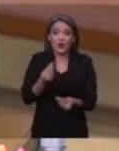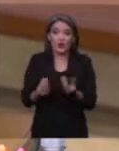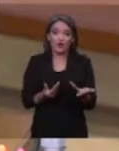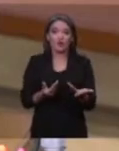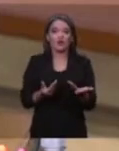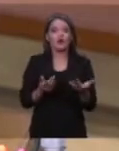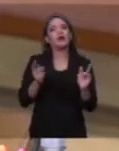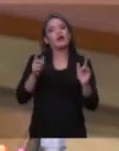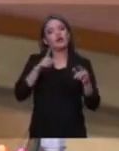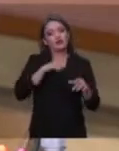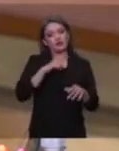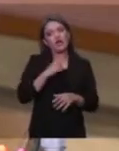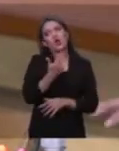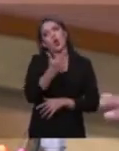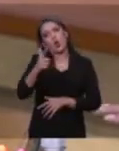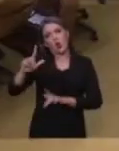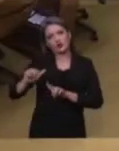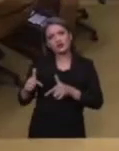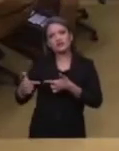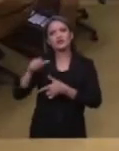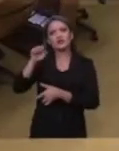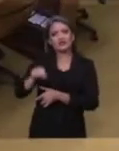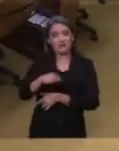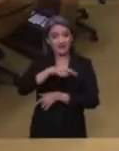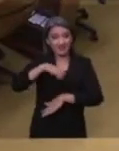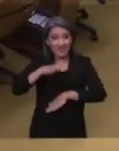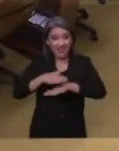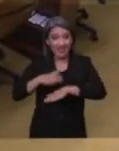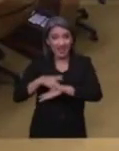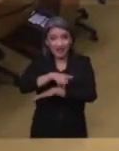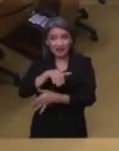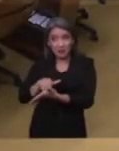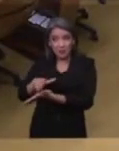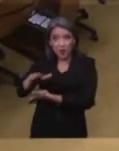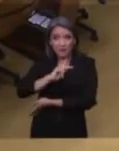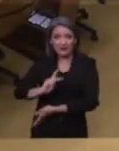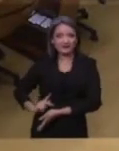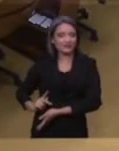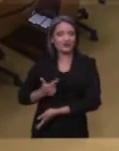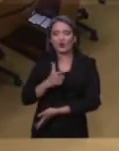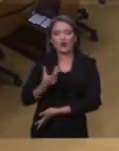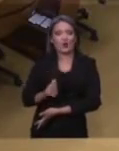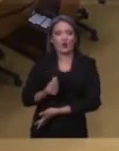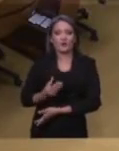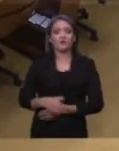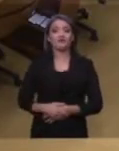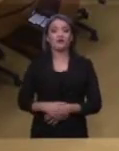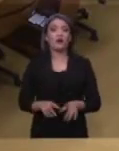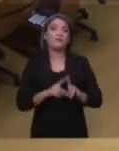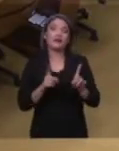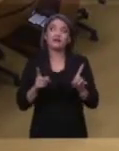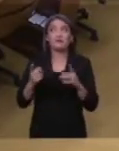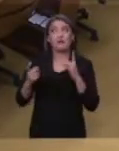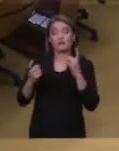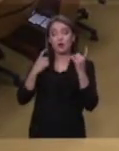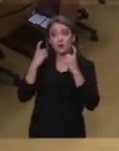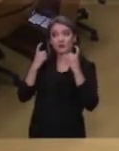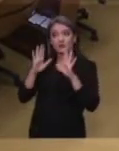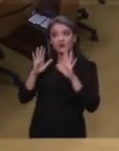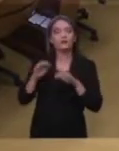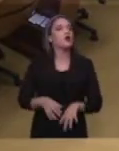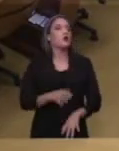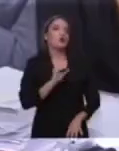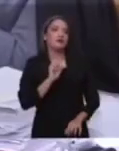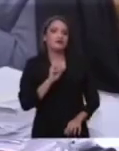em outras ações. Não, eu compreendo. A minha única preocupação aqui nesse debate, isso é importante. Entendo que se